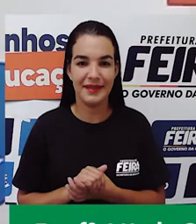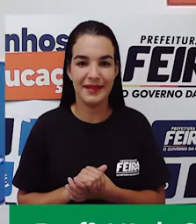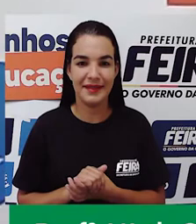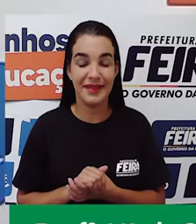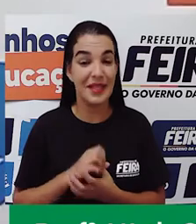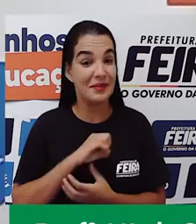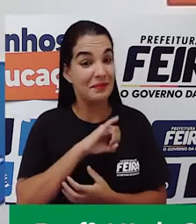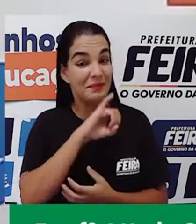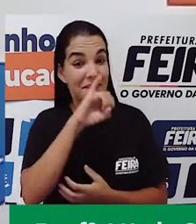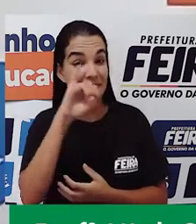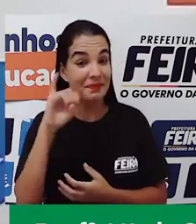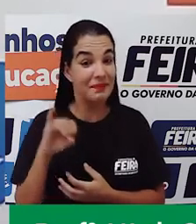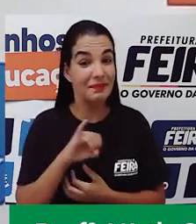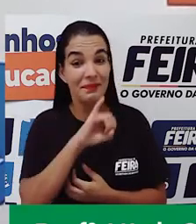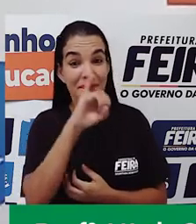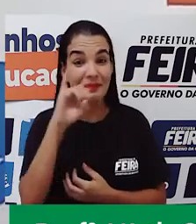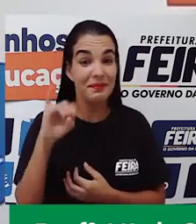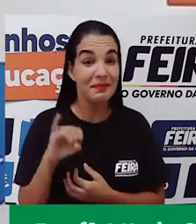E aí, galera?